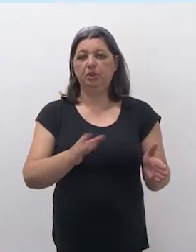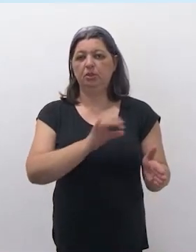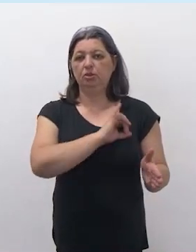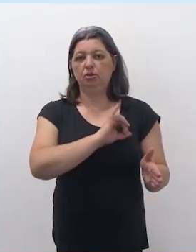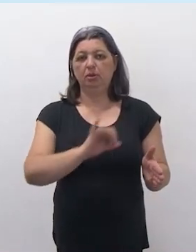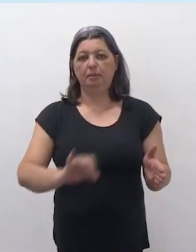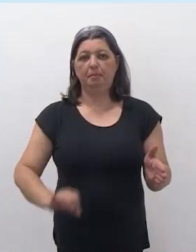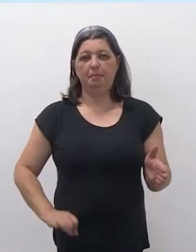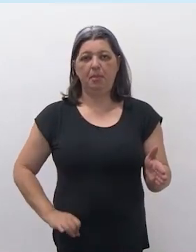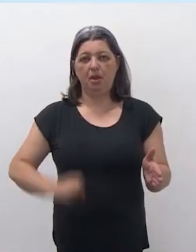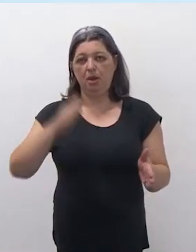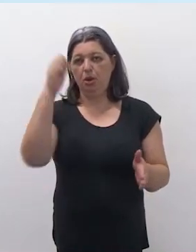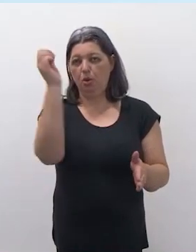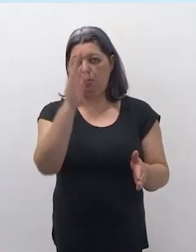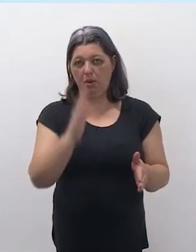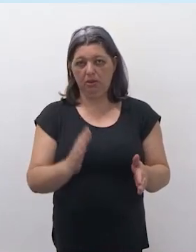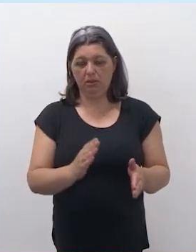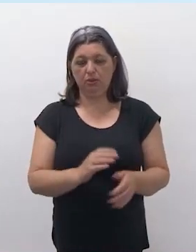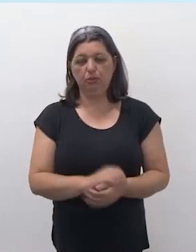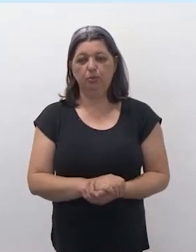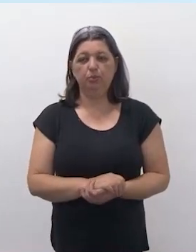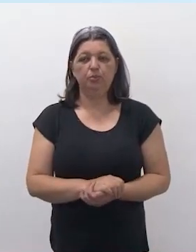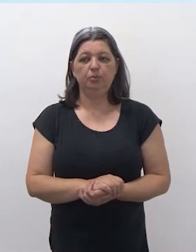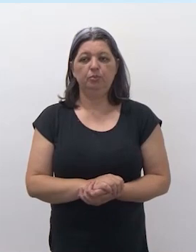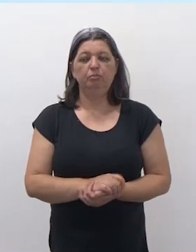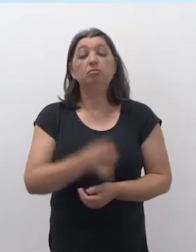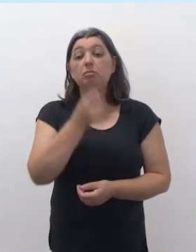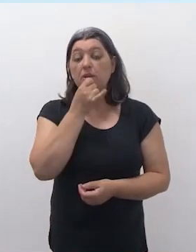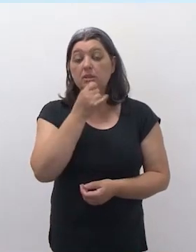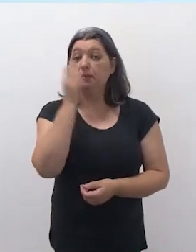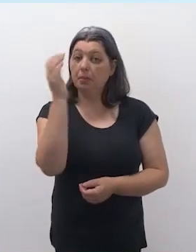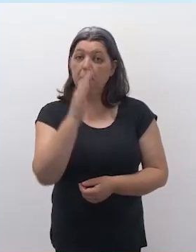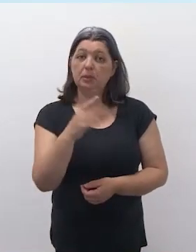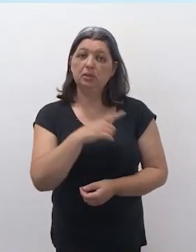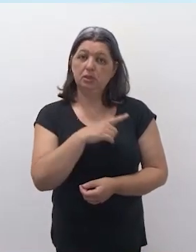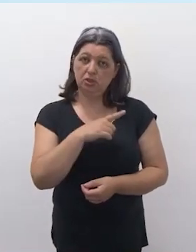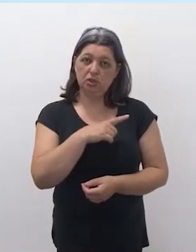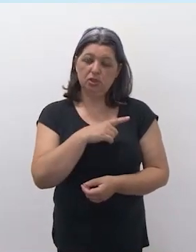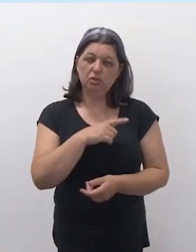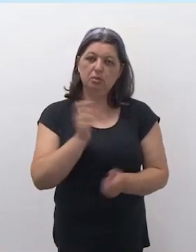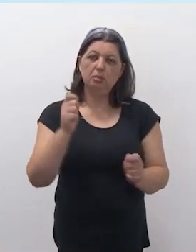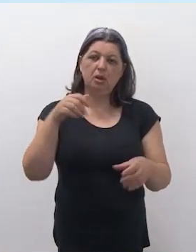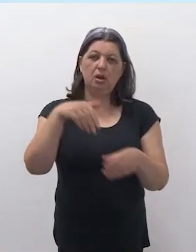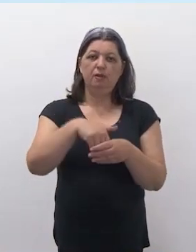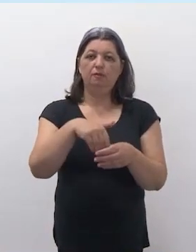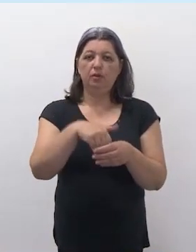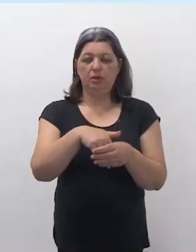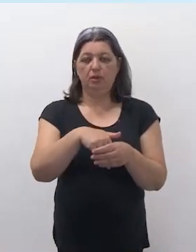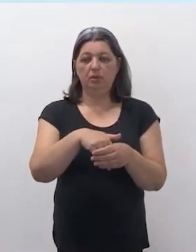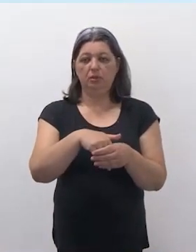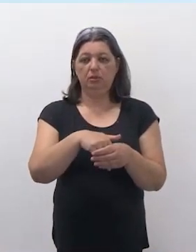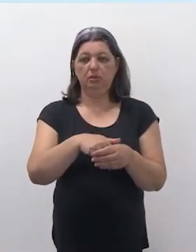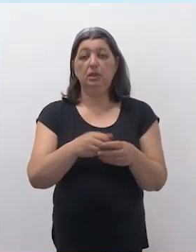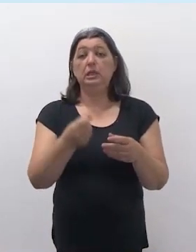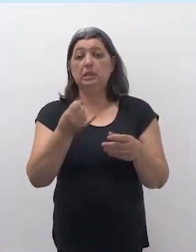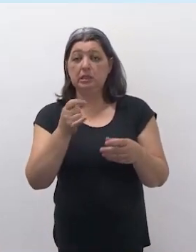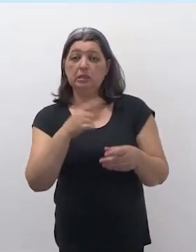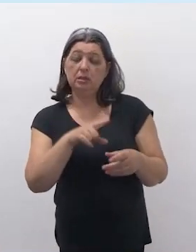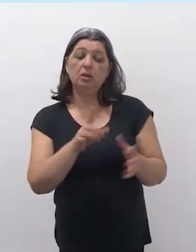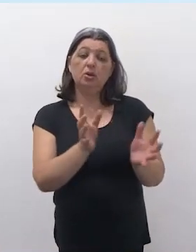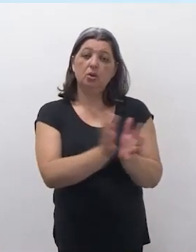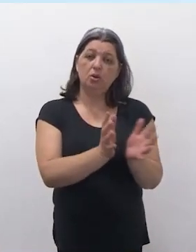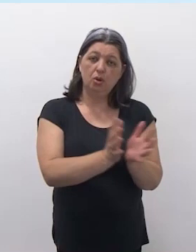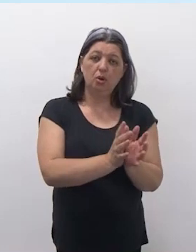Brasil Império. O Brasil, por exemplo, você tinha a possibilidade de votar se a sua renda fosse maior do que 100 mil reais